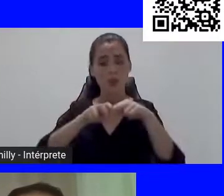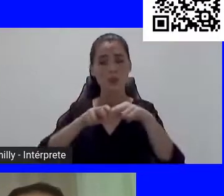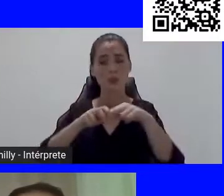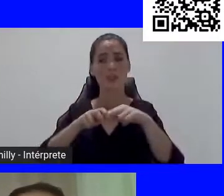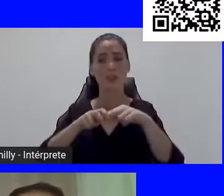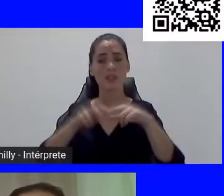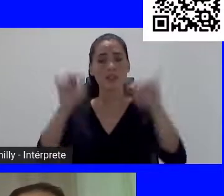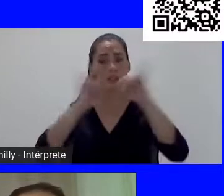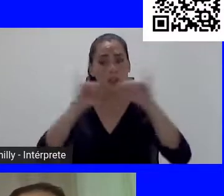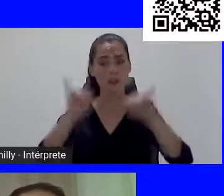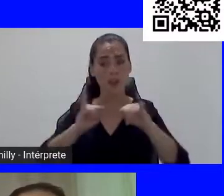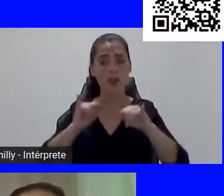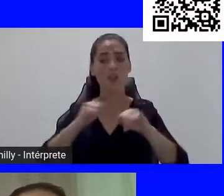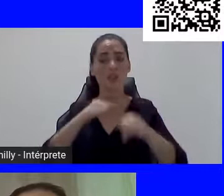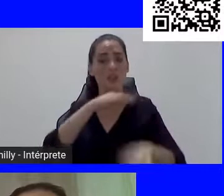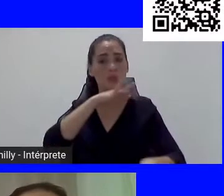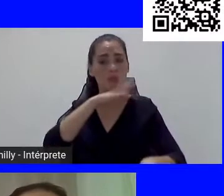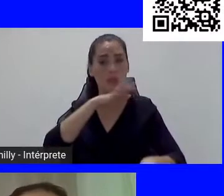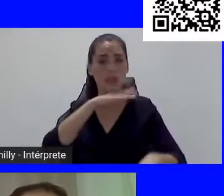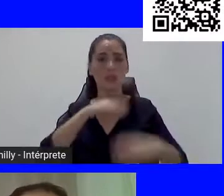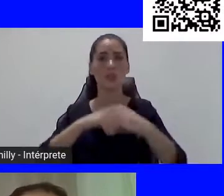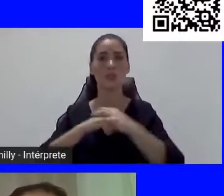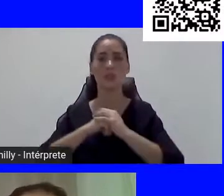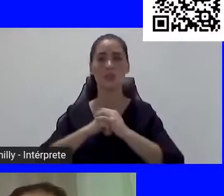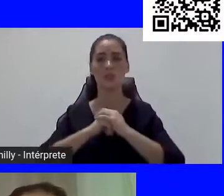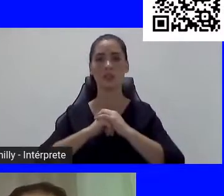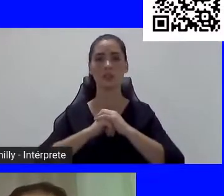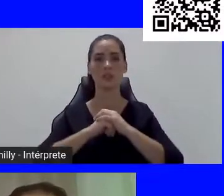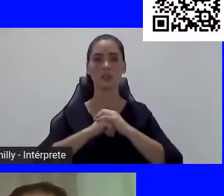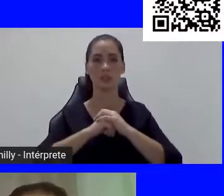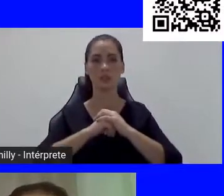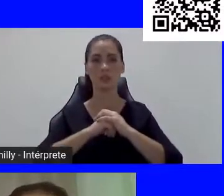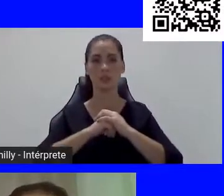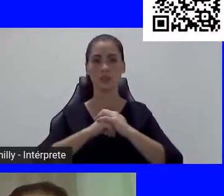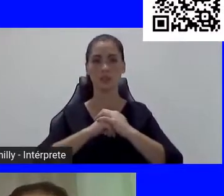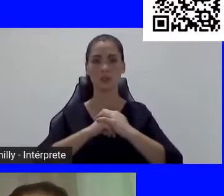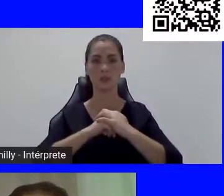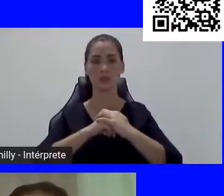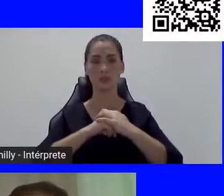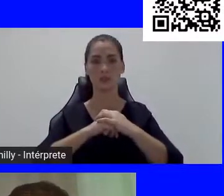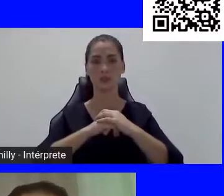faço parte, é o principal atingido, que é a pessoa física, especialmente.